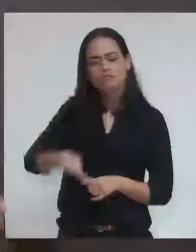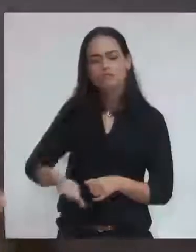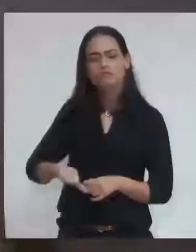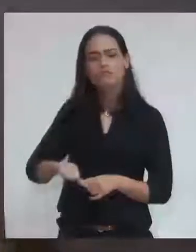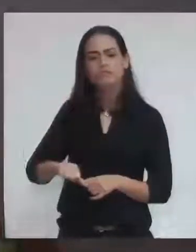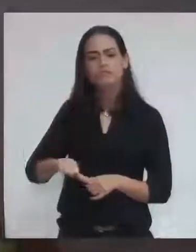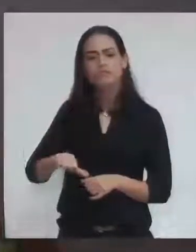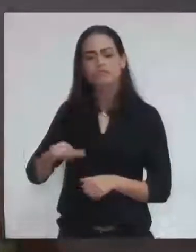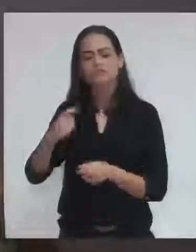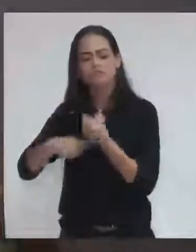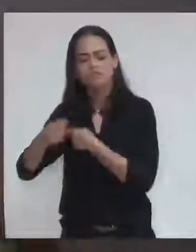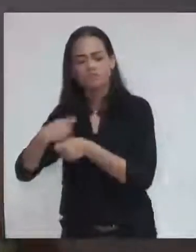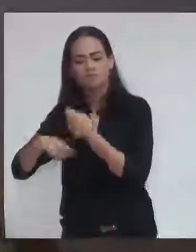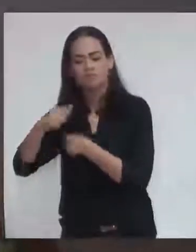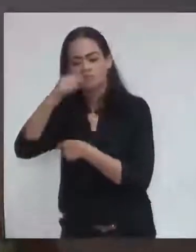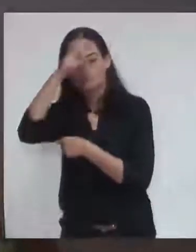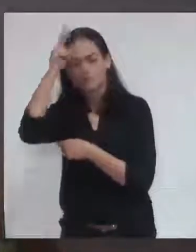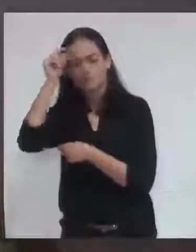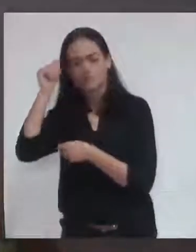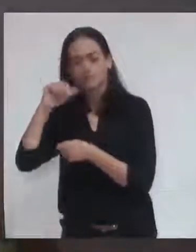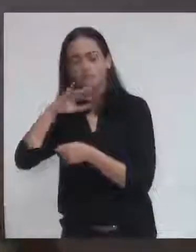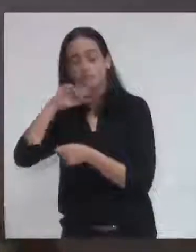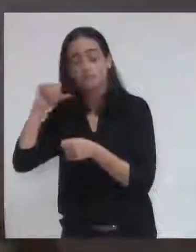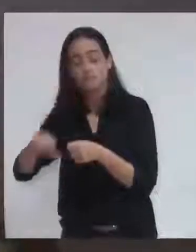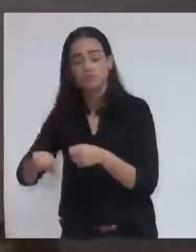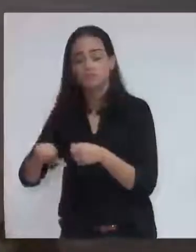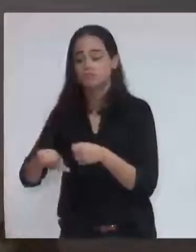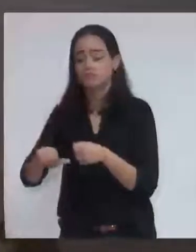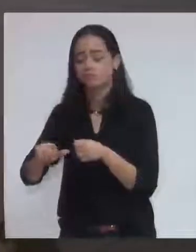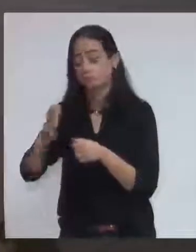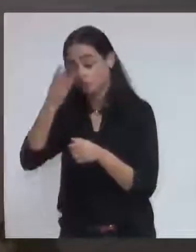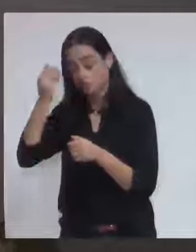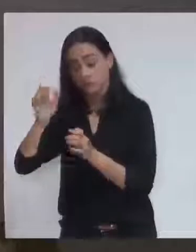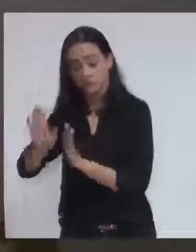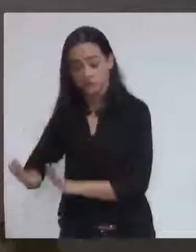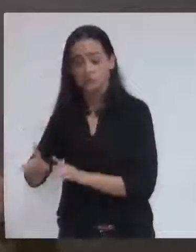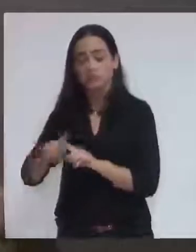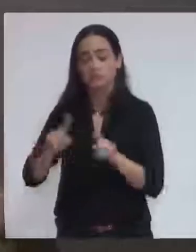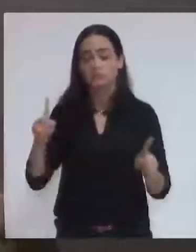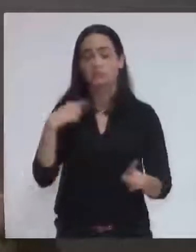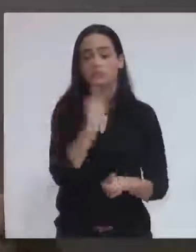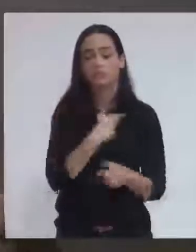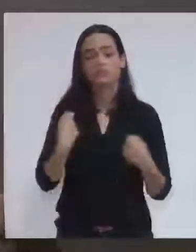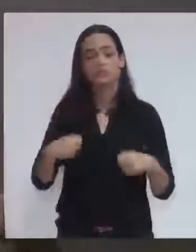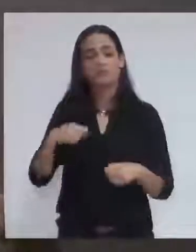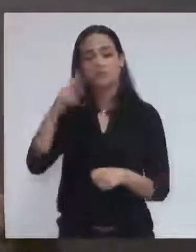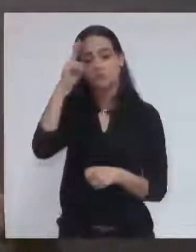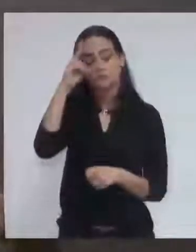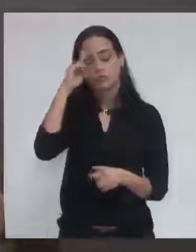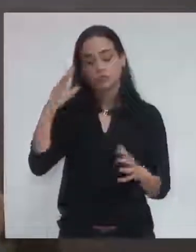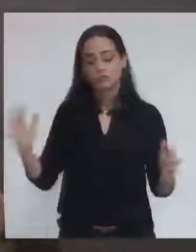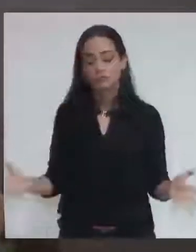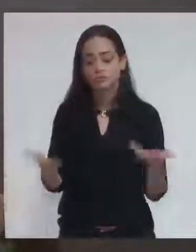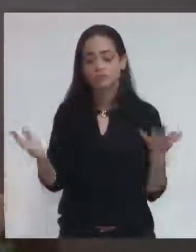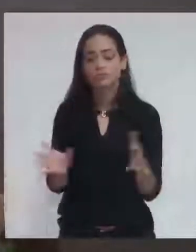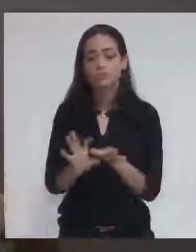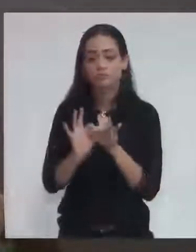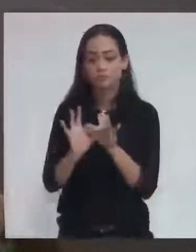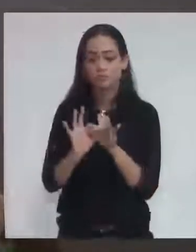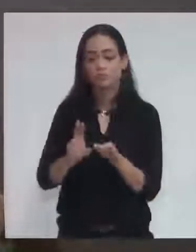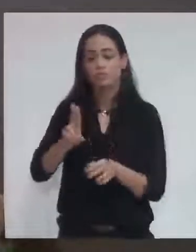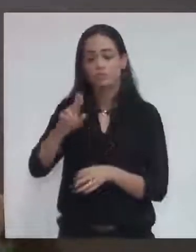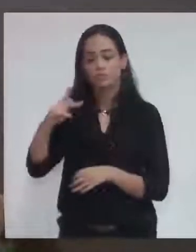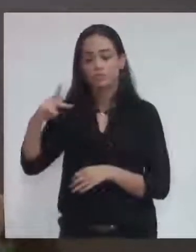esse tempo que a prefeitura tomou conta, mas a gente tem que se unir. Mas a gente não pode esquecer, a UPA precisa de cuidado,